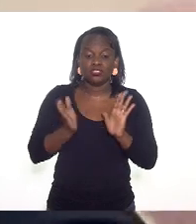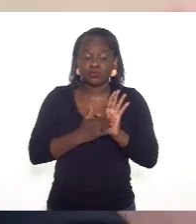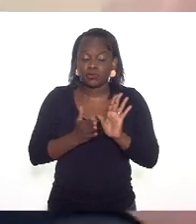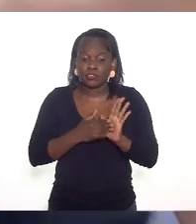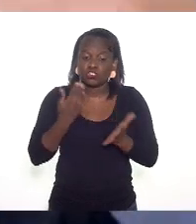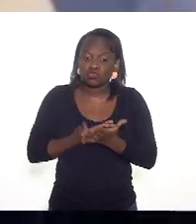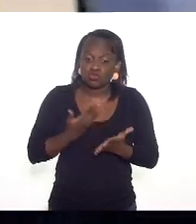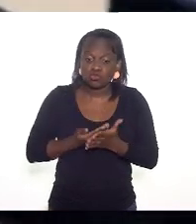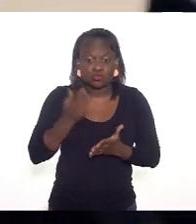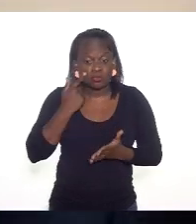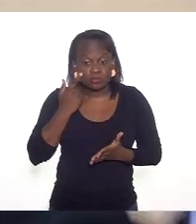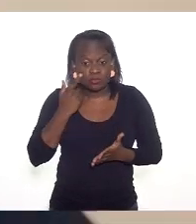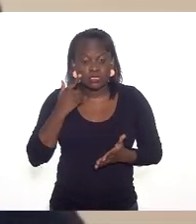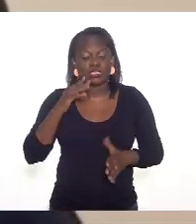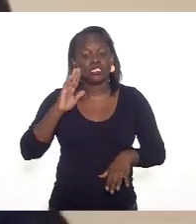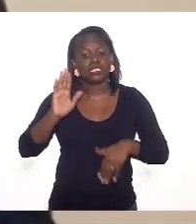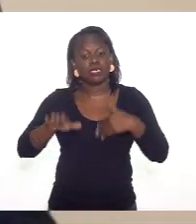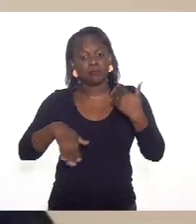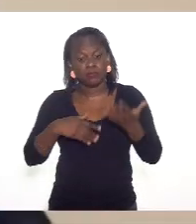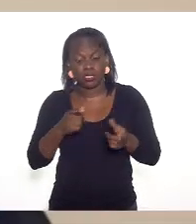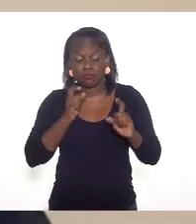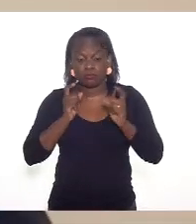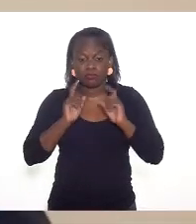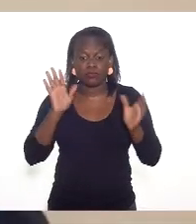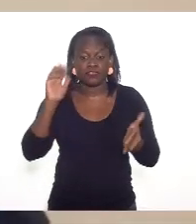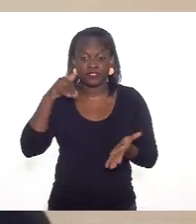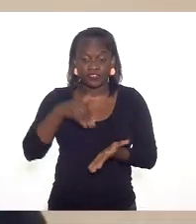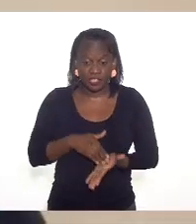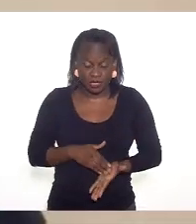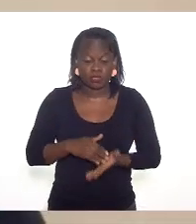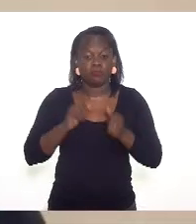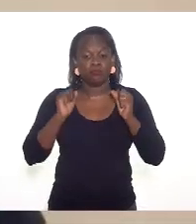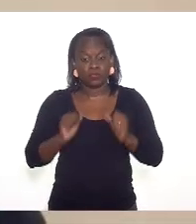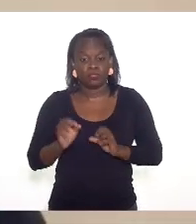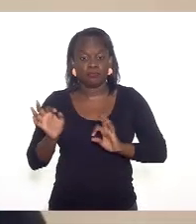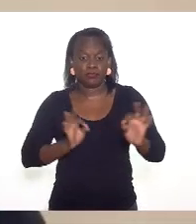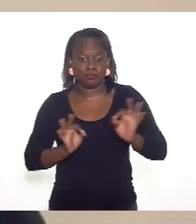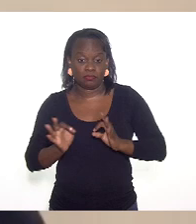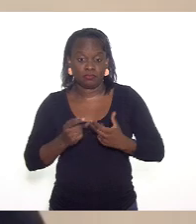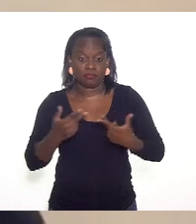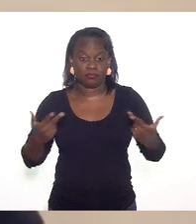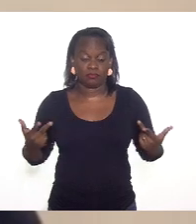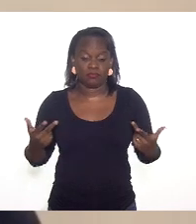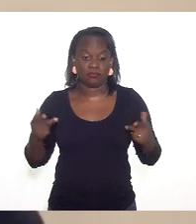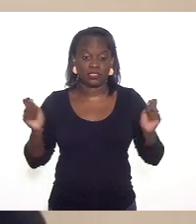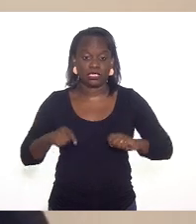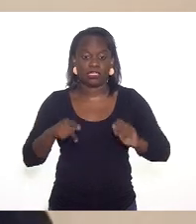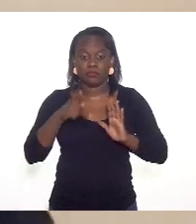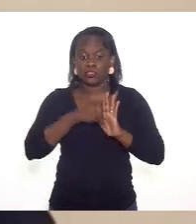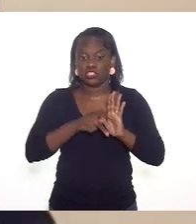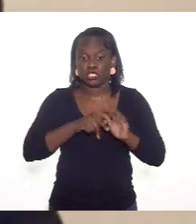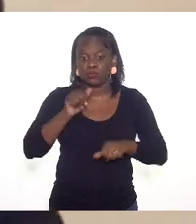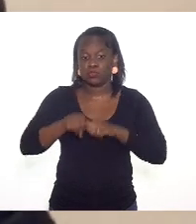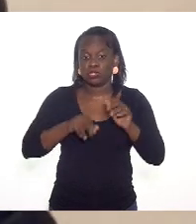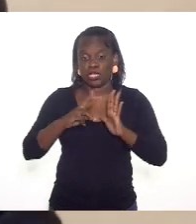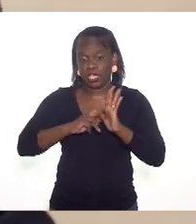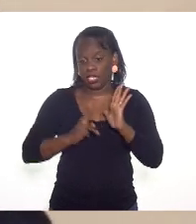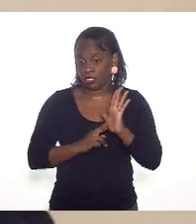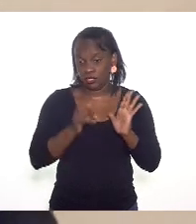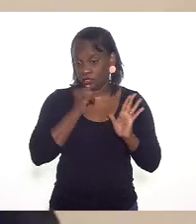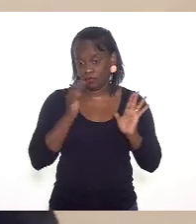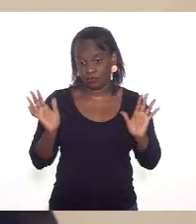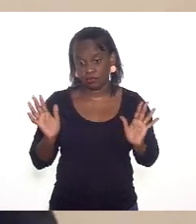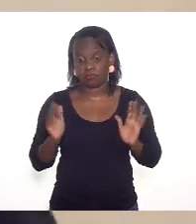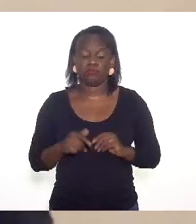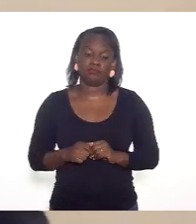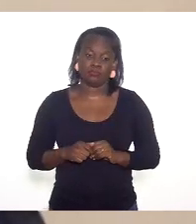sabe, ao final desse debate, podemos produzir algo que possa ser um projeto que altere o regimento, por exemplo.